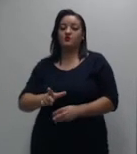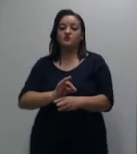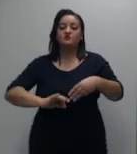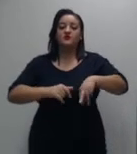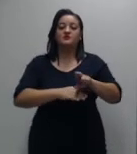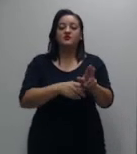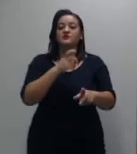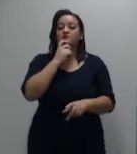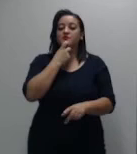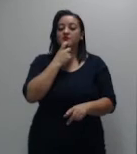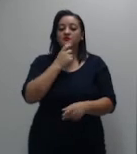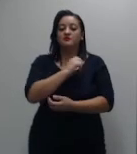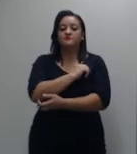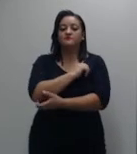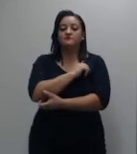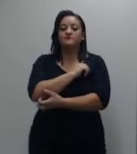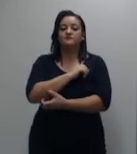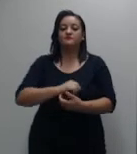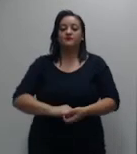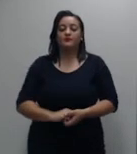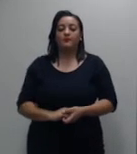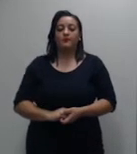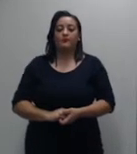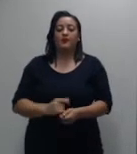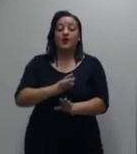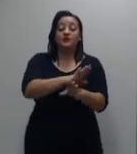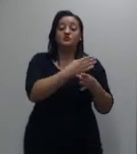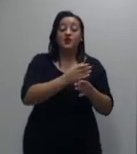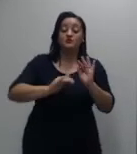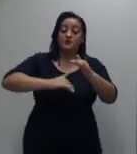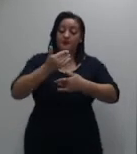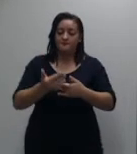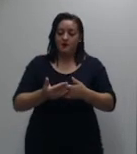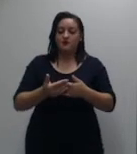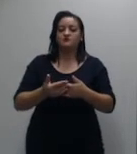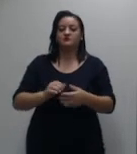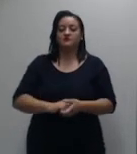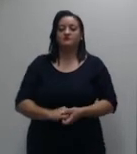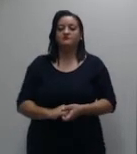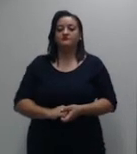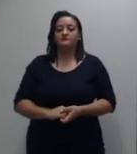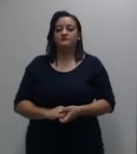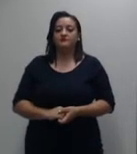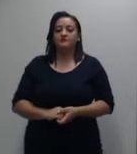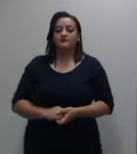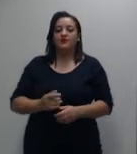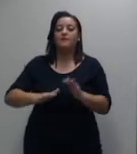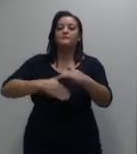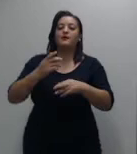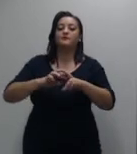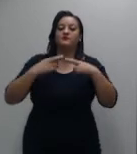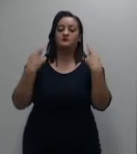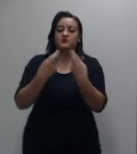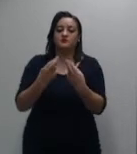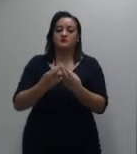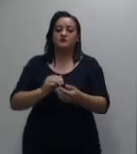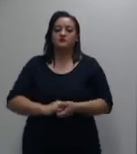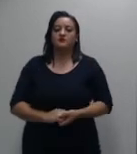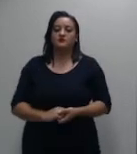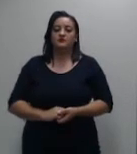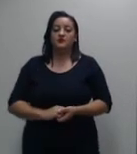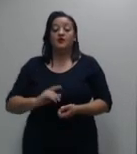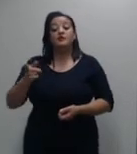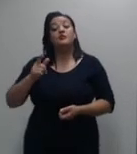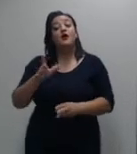ministro Luis Felipe Salomão fica adiado para próxima sessão ela tem razão